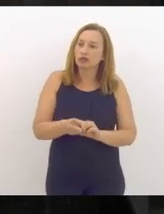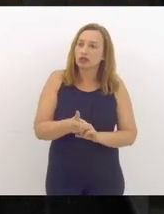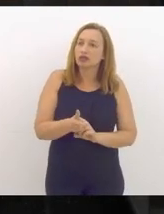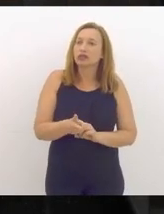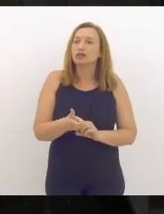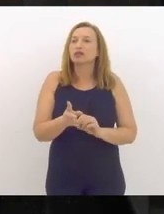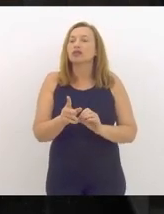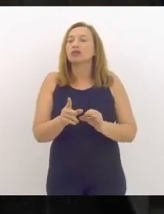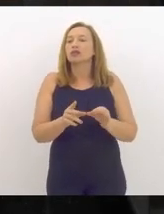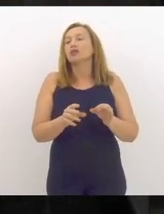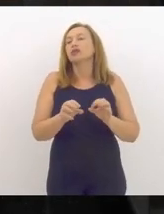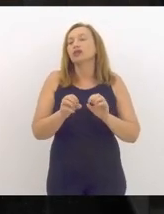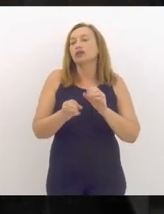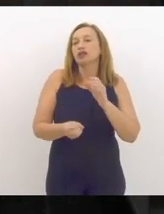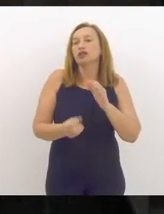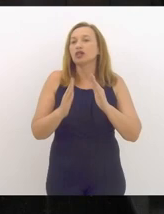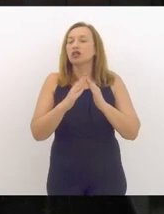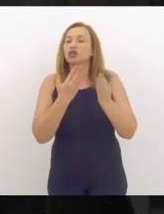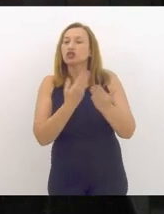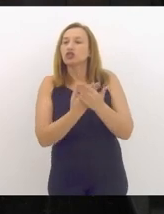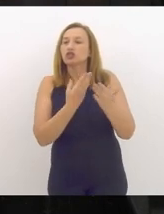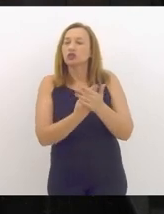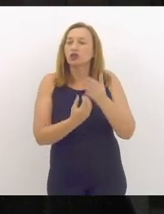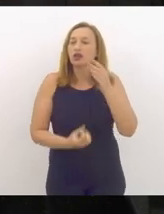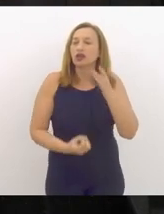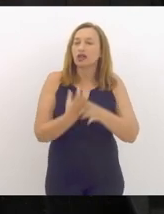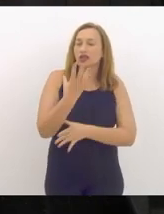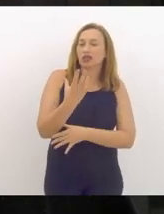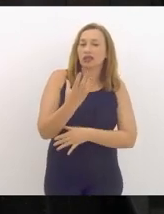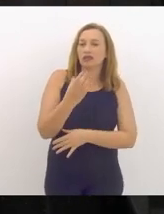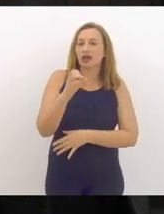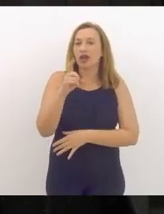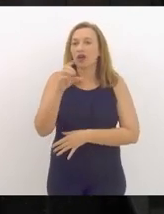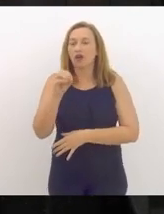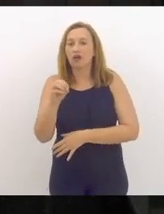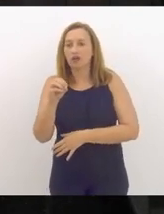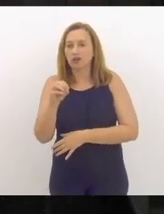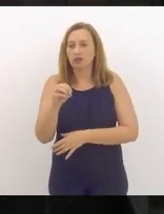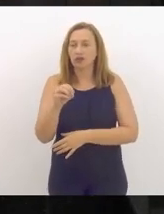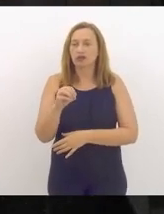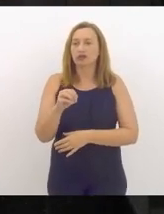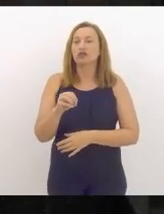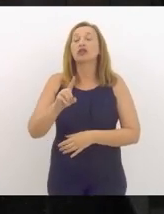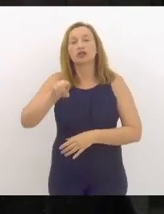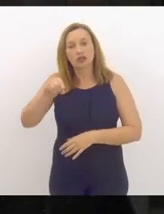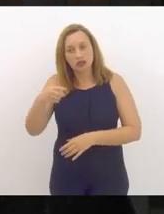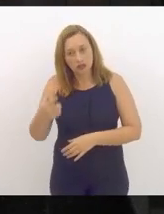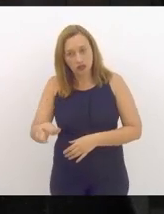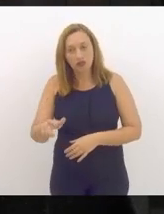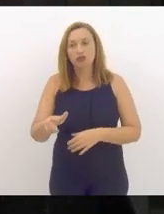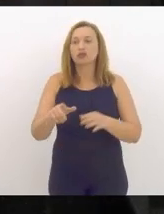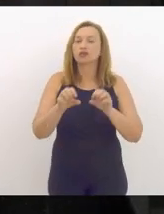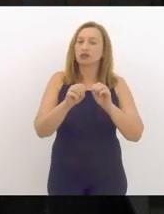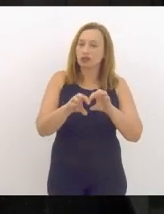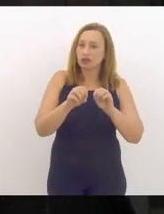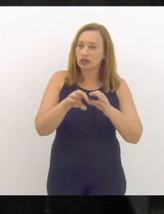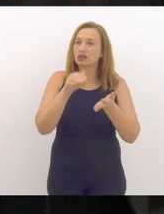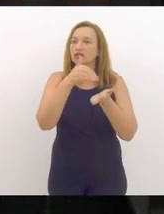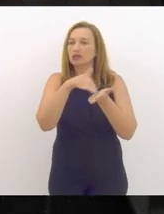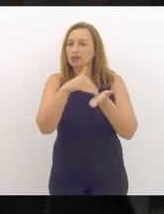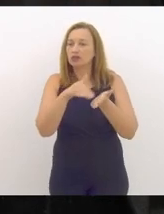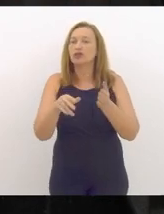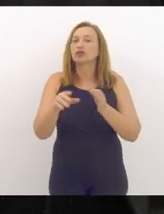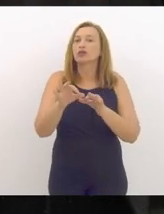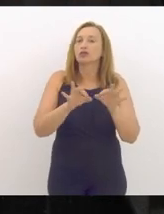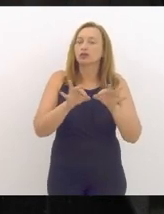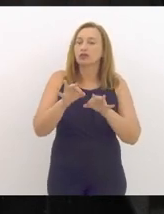projeto Escola Criativa e Oportunidades, Ecoescola, ainda com a Secretaria de Educação, o